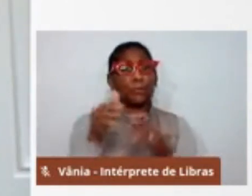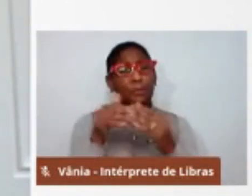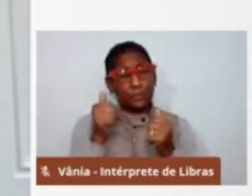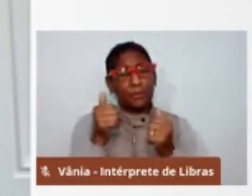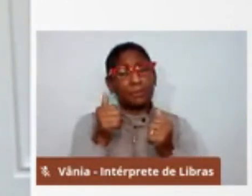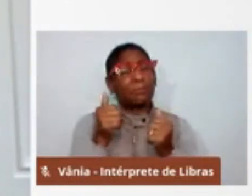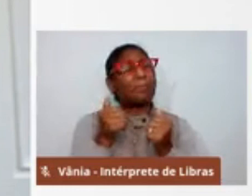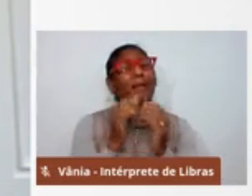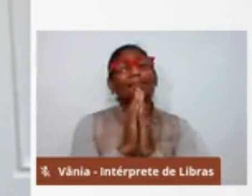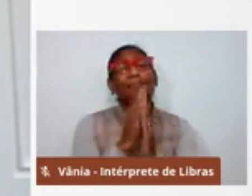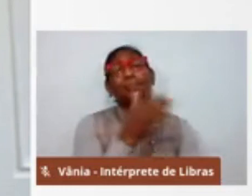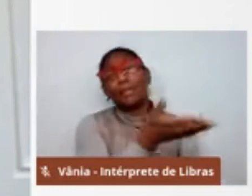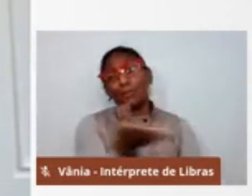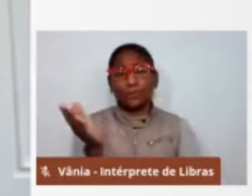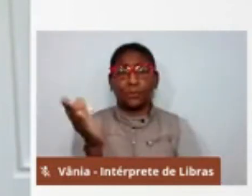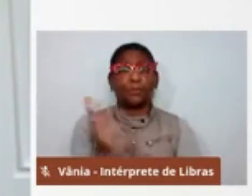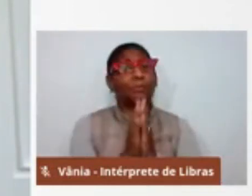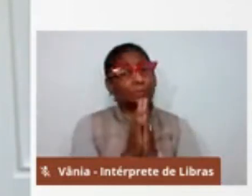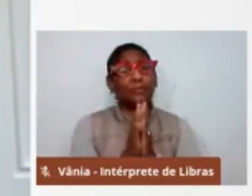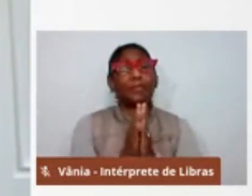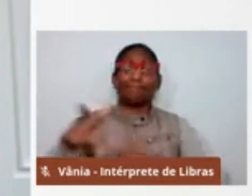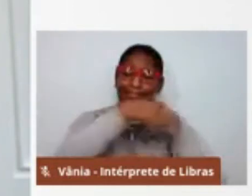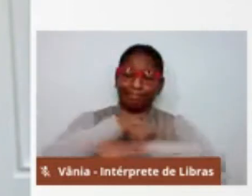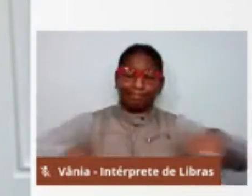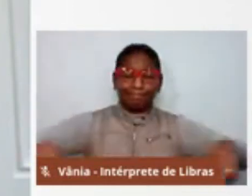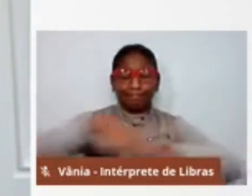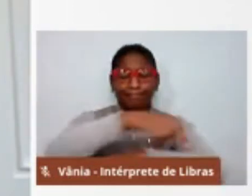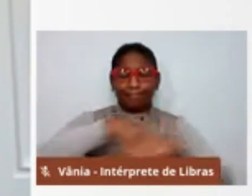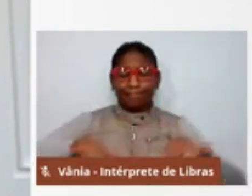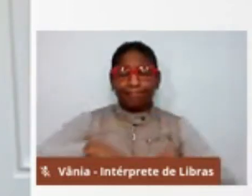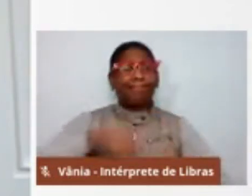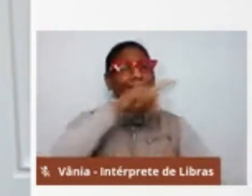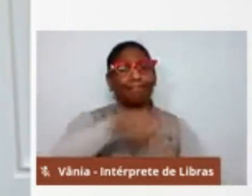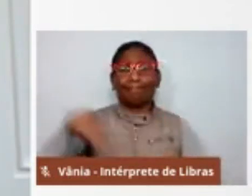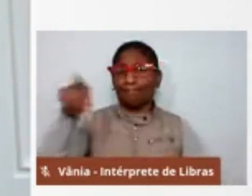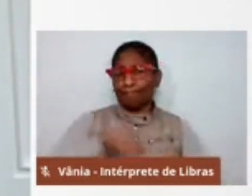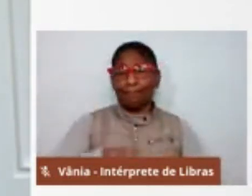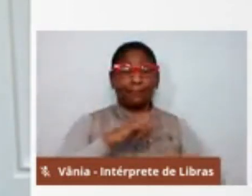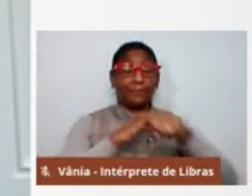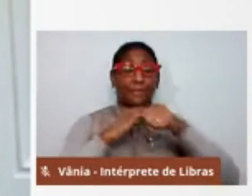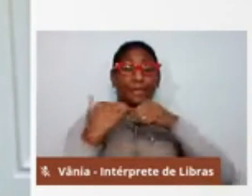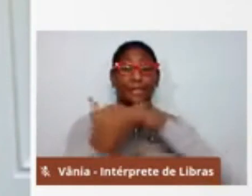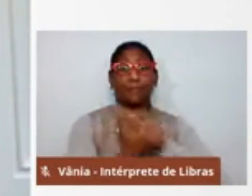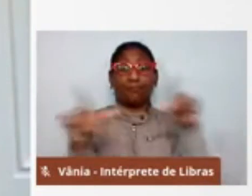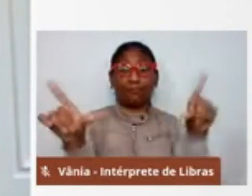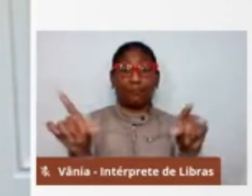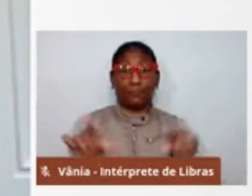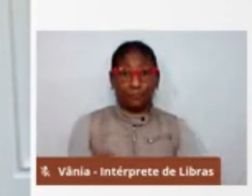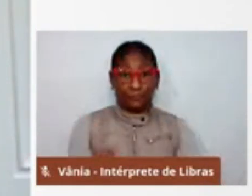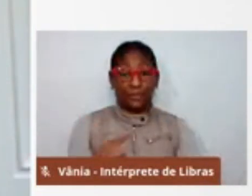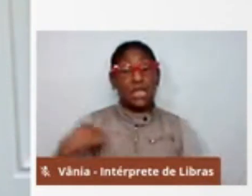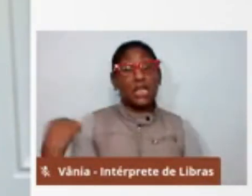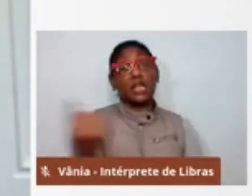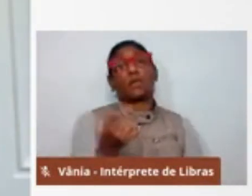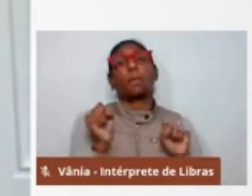né, que reduzam ao máximo a sua circulação para que o vírus circule menos e assim a gente possa